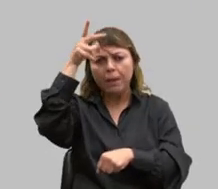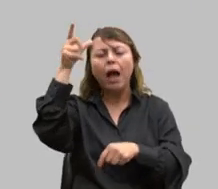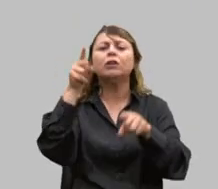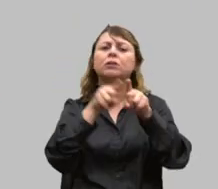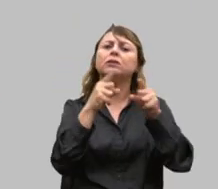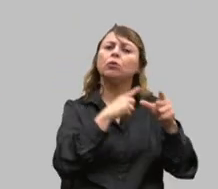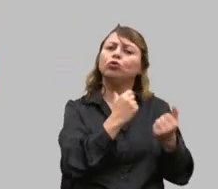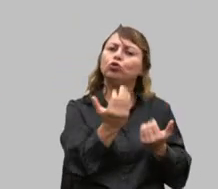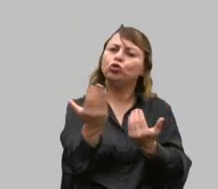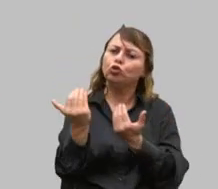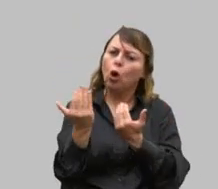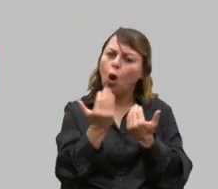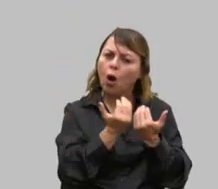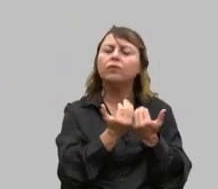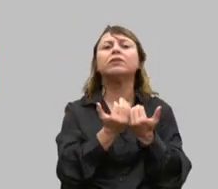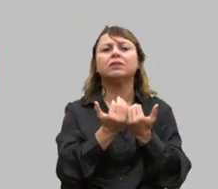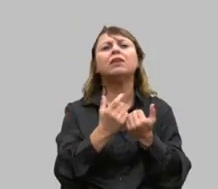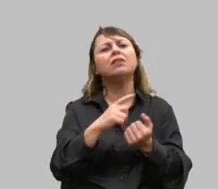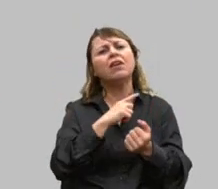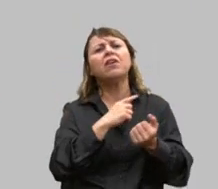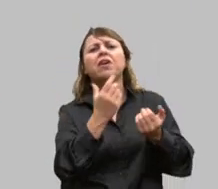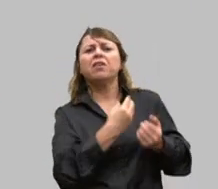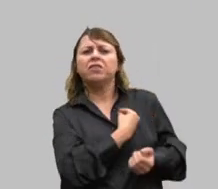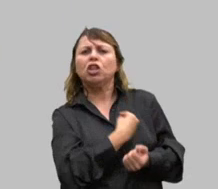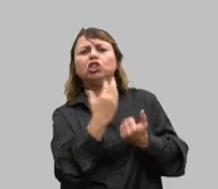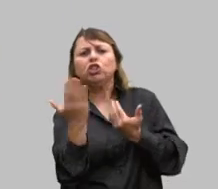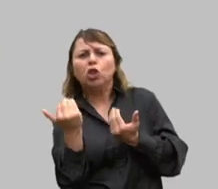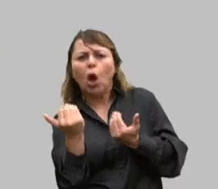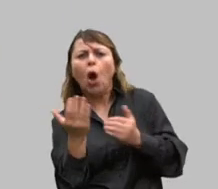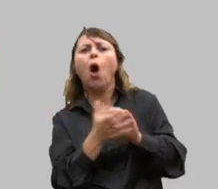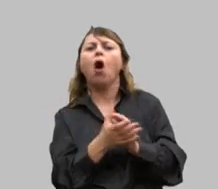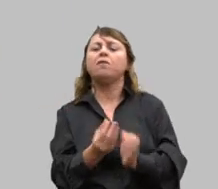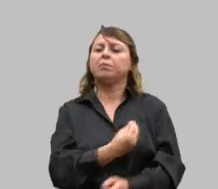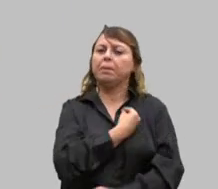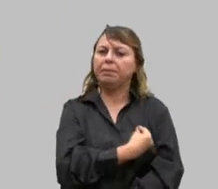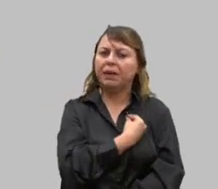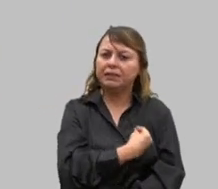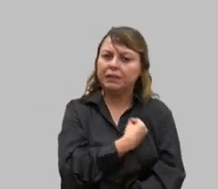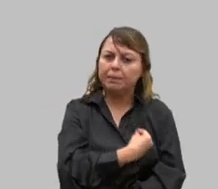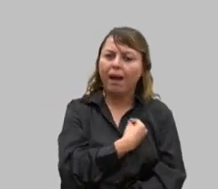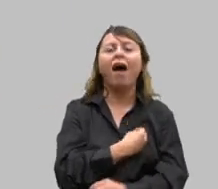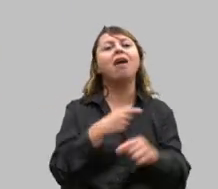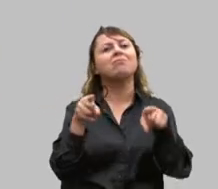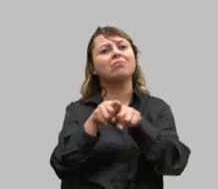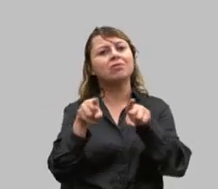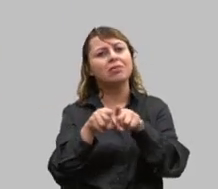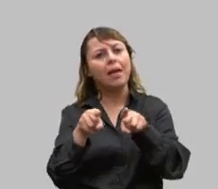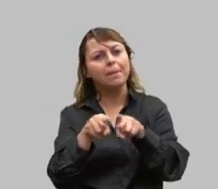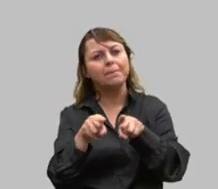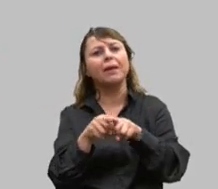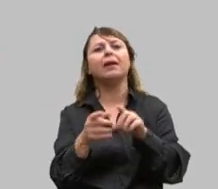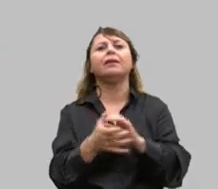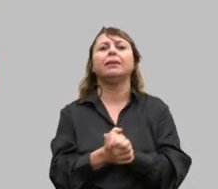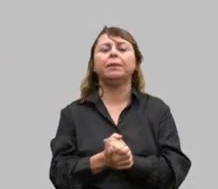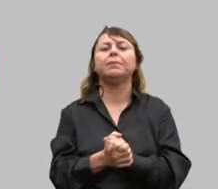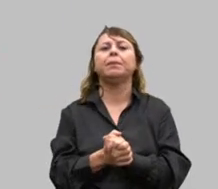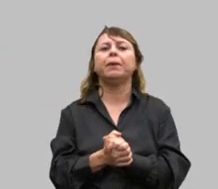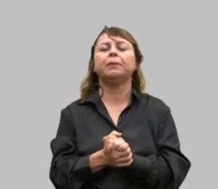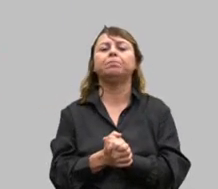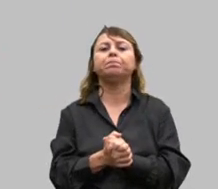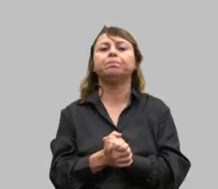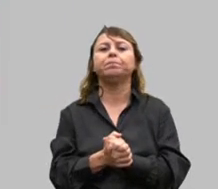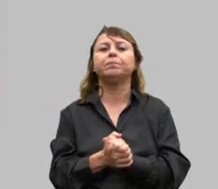o jovem tem que ter a vida de jovem tem que participar aí aqueles que gostam das suas festas da sua aquilo que tem